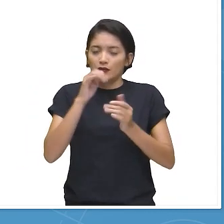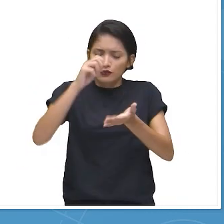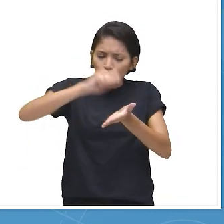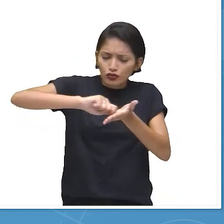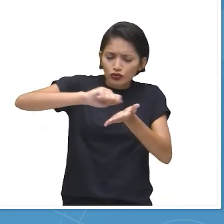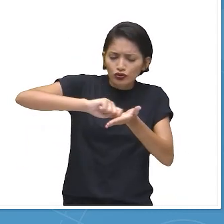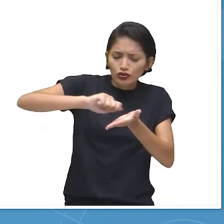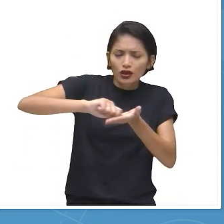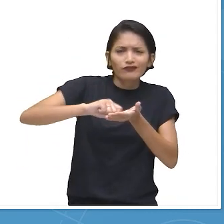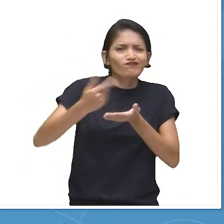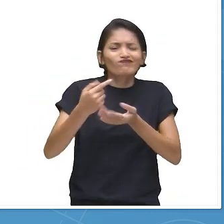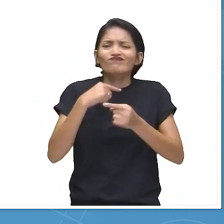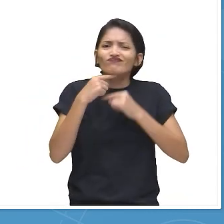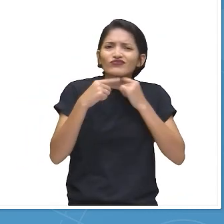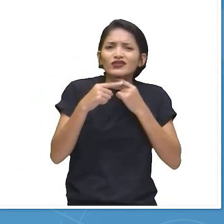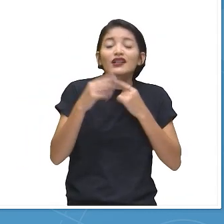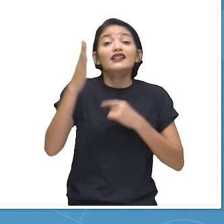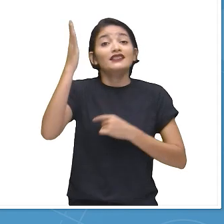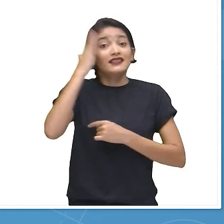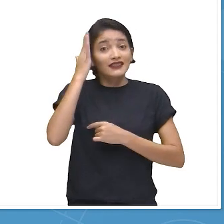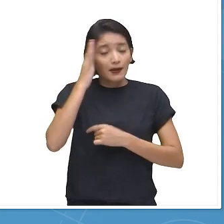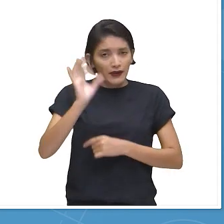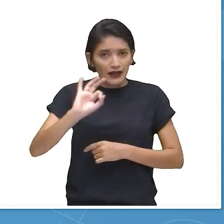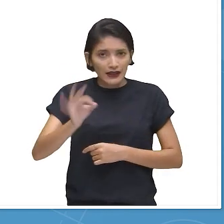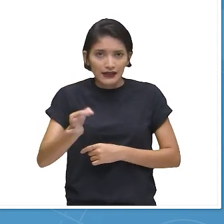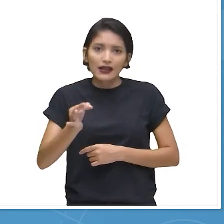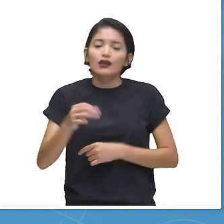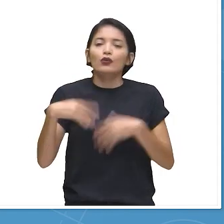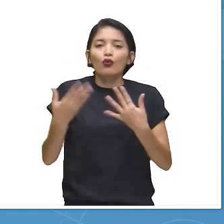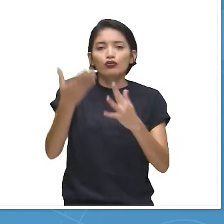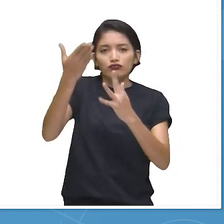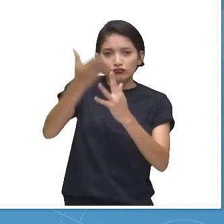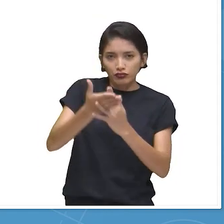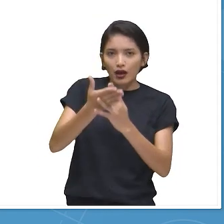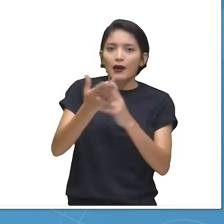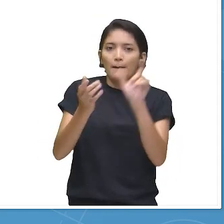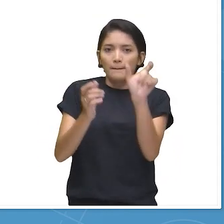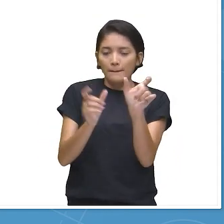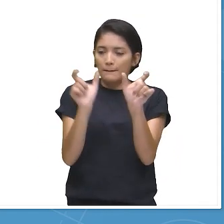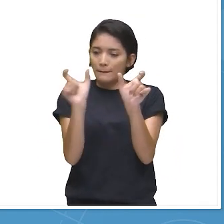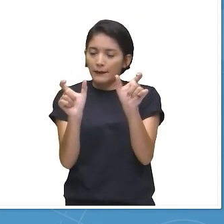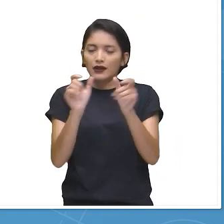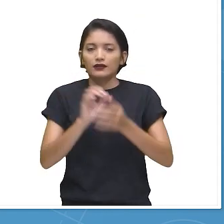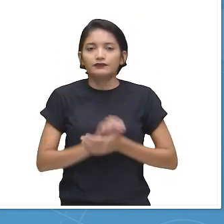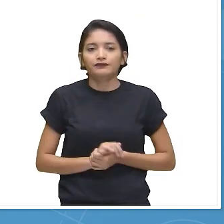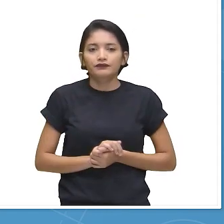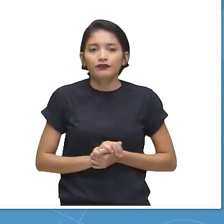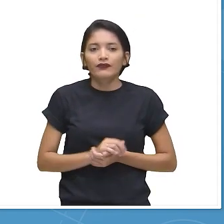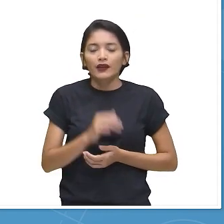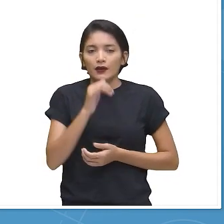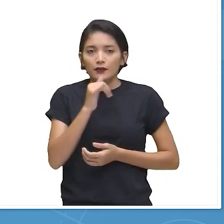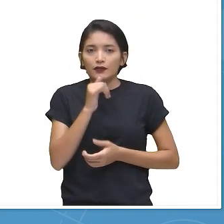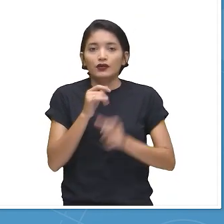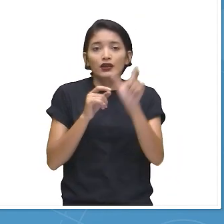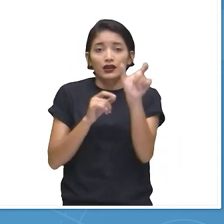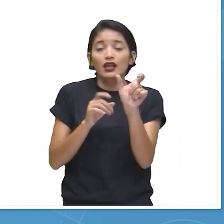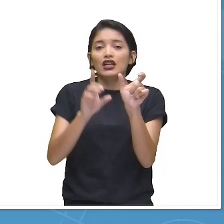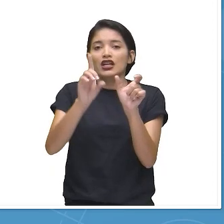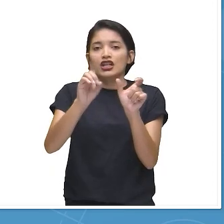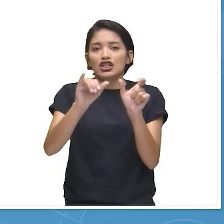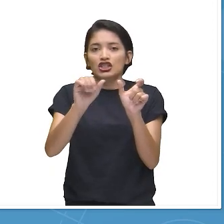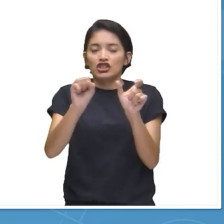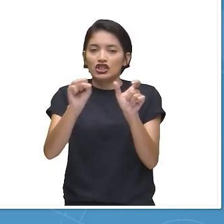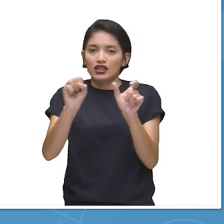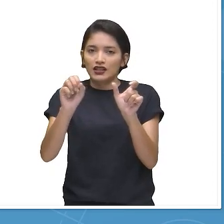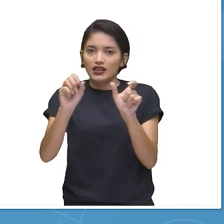ter dúvida, ficar seguro ao translinear a palavra. Porque, por exemplo, nós temos as palavras formadas com dígrafos,